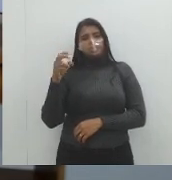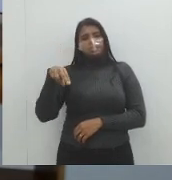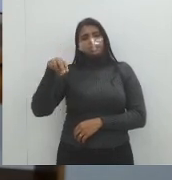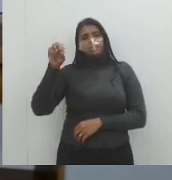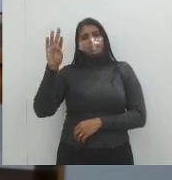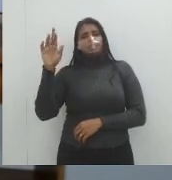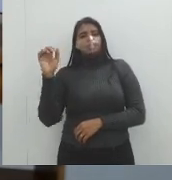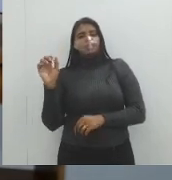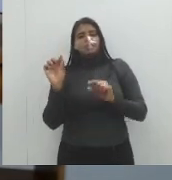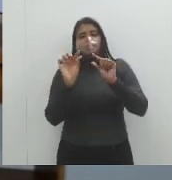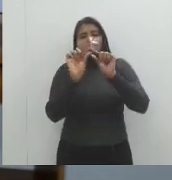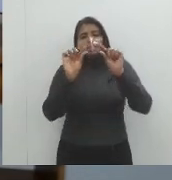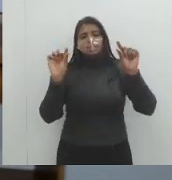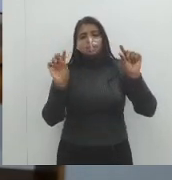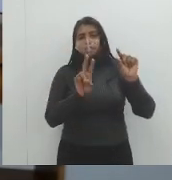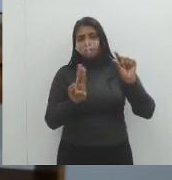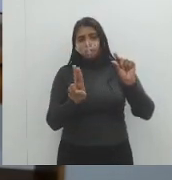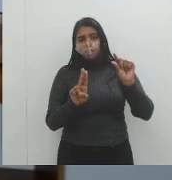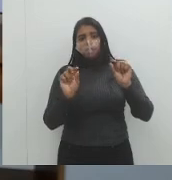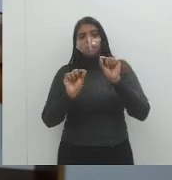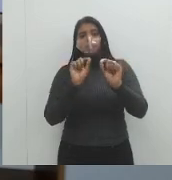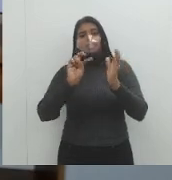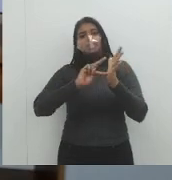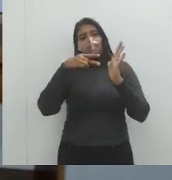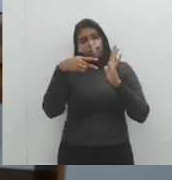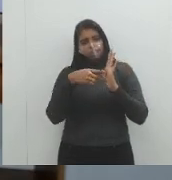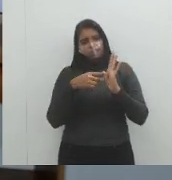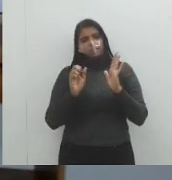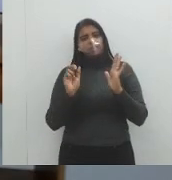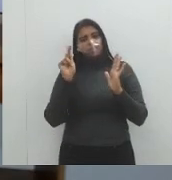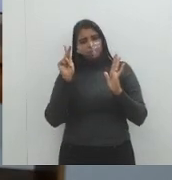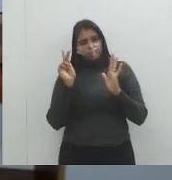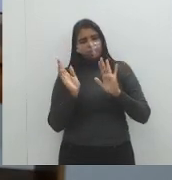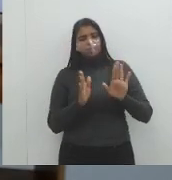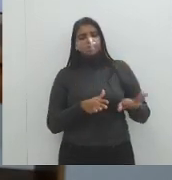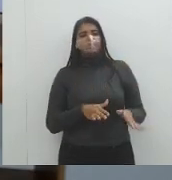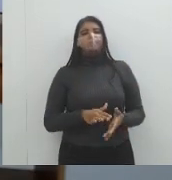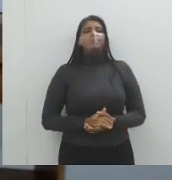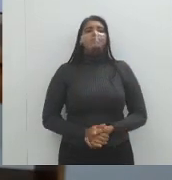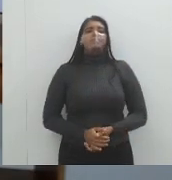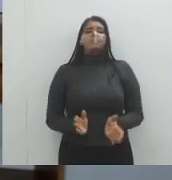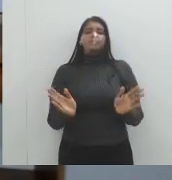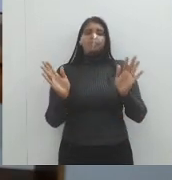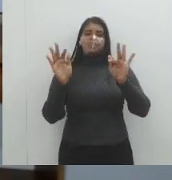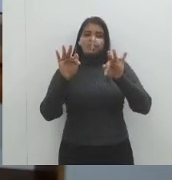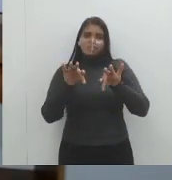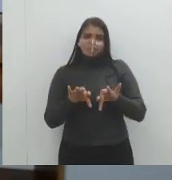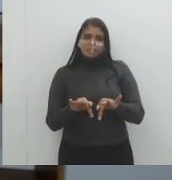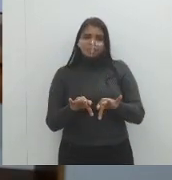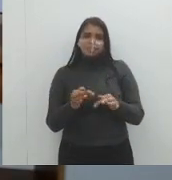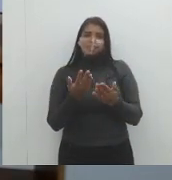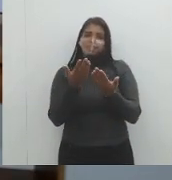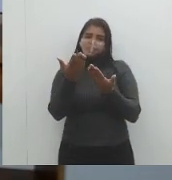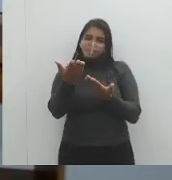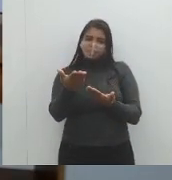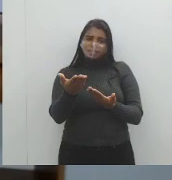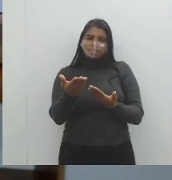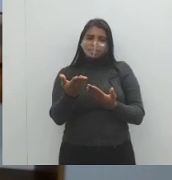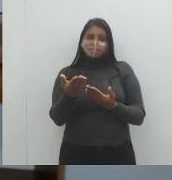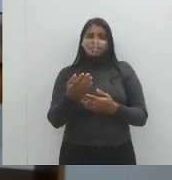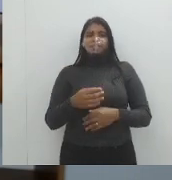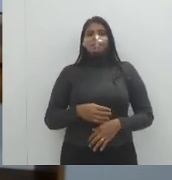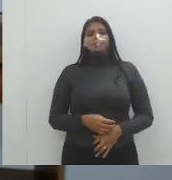vai ter uma legenda embaixo dizendo o que significa, certo? E para finalizar, eu quero deixar para vocês um